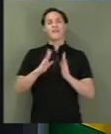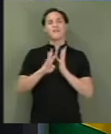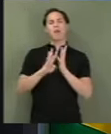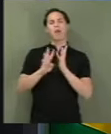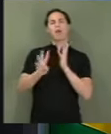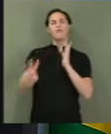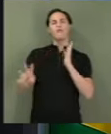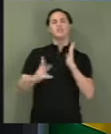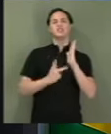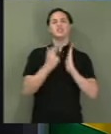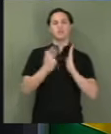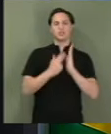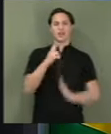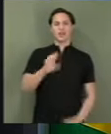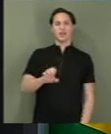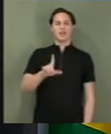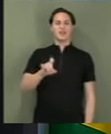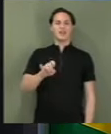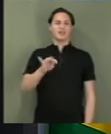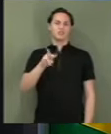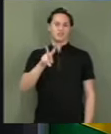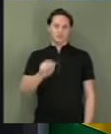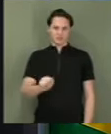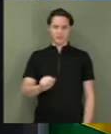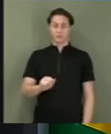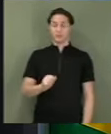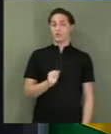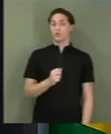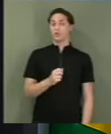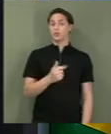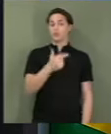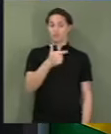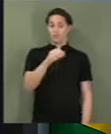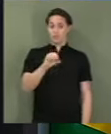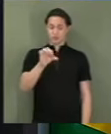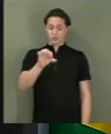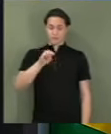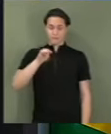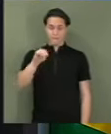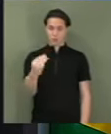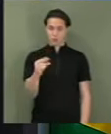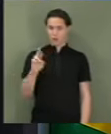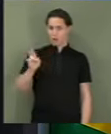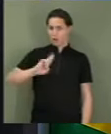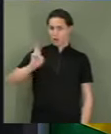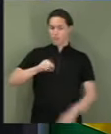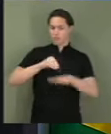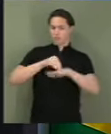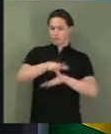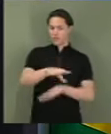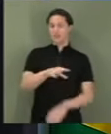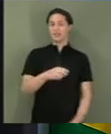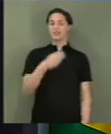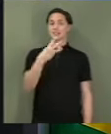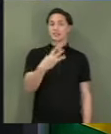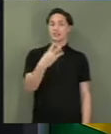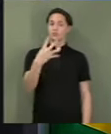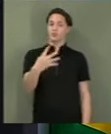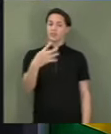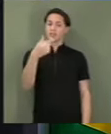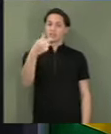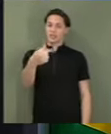eletivas e 209 milhões foram destinados a 347